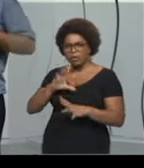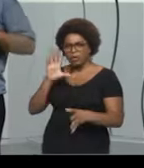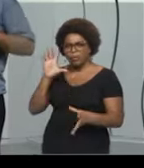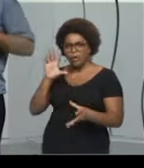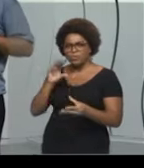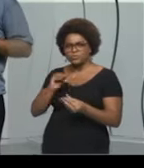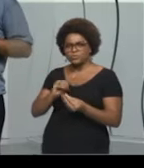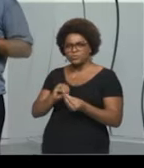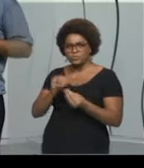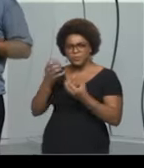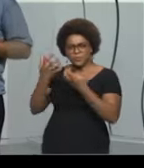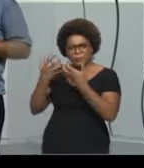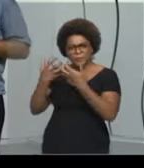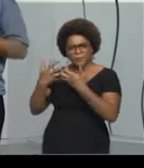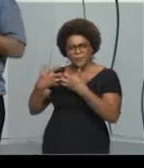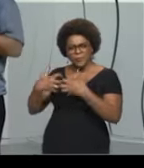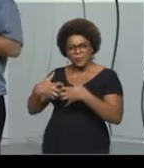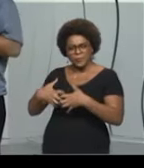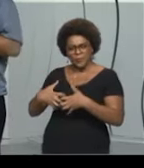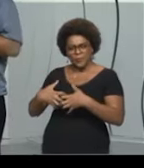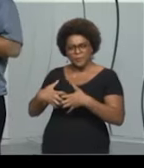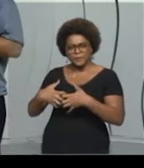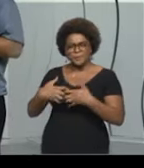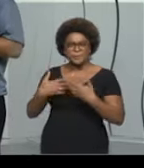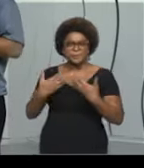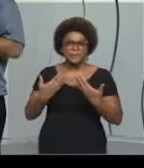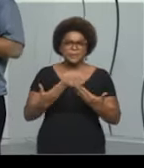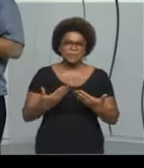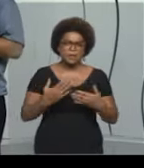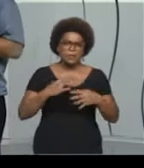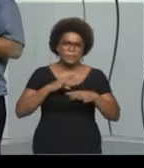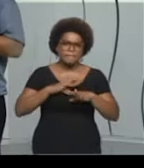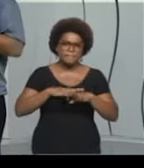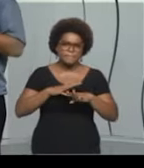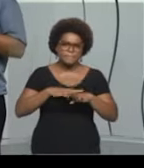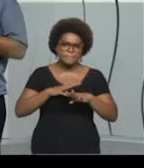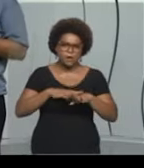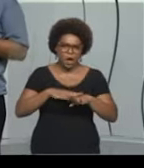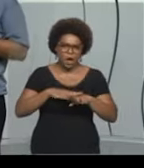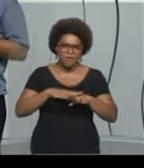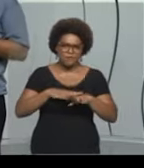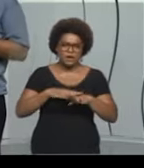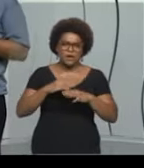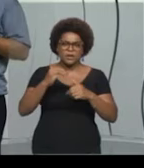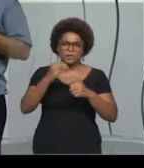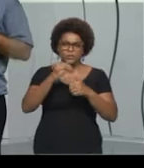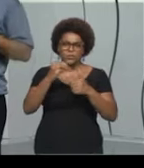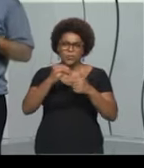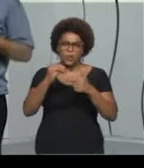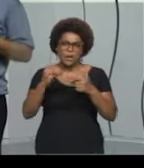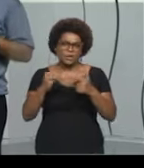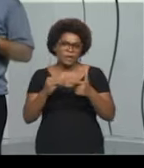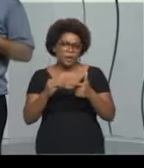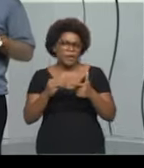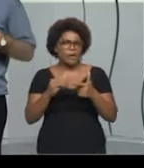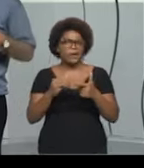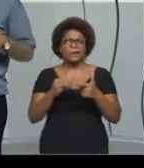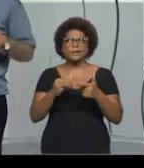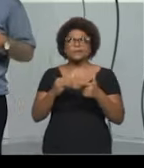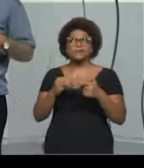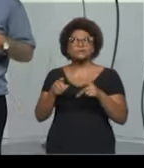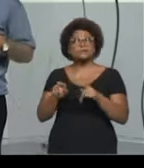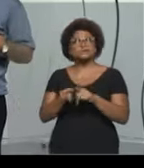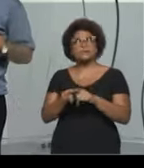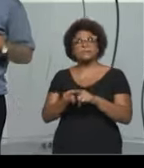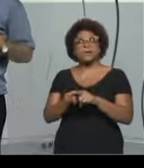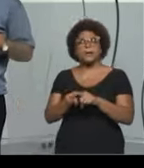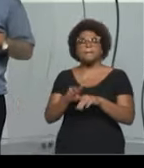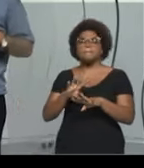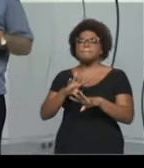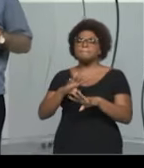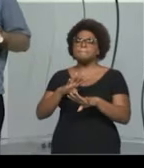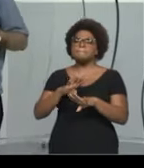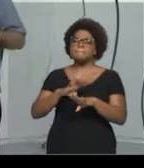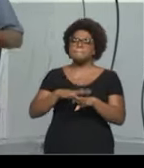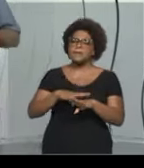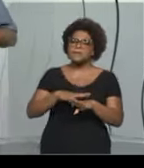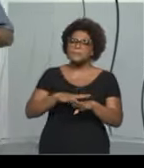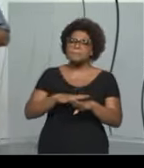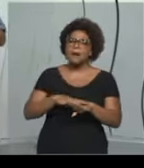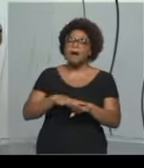uma prova do Enem, não só matemática, né? Exatas, matemática, física, química,